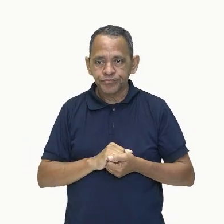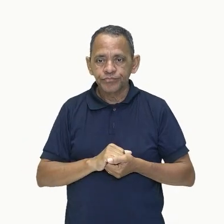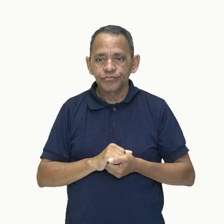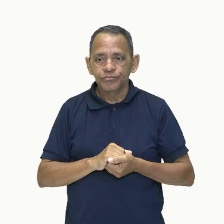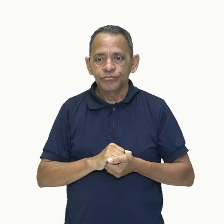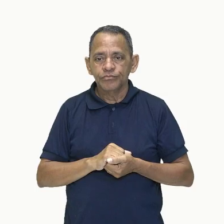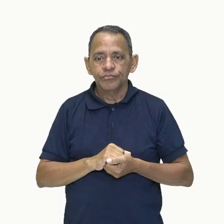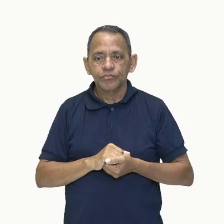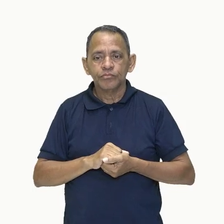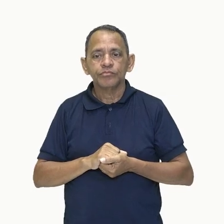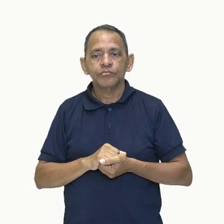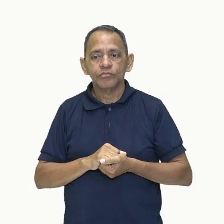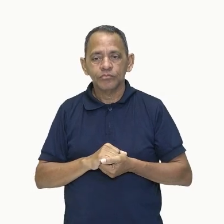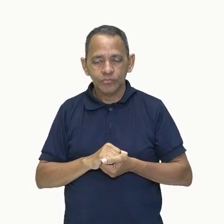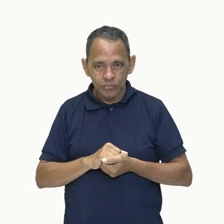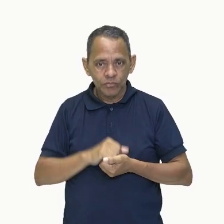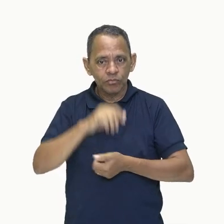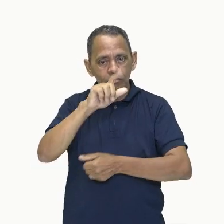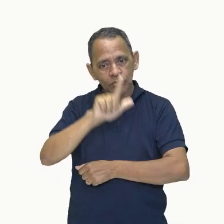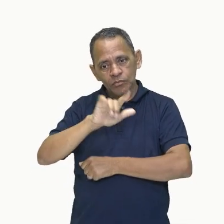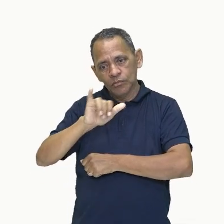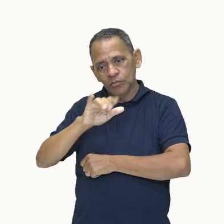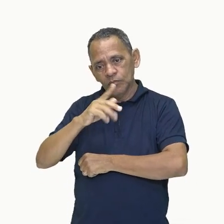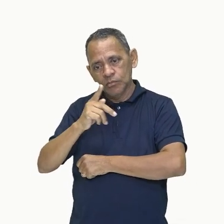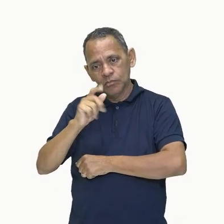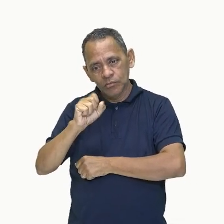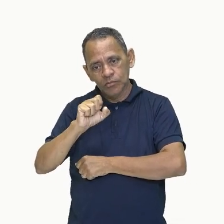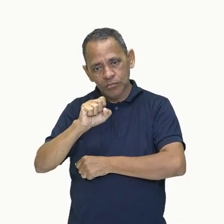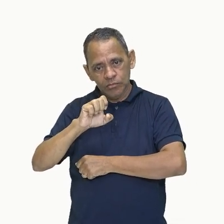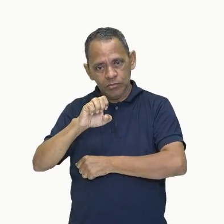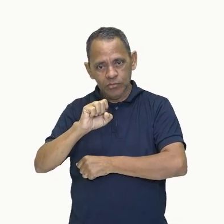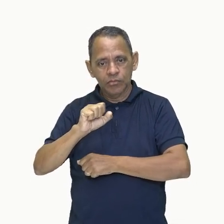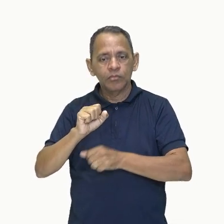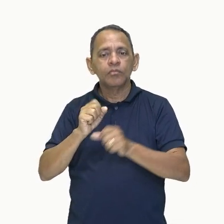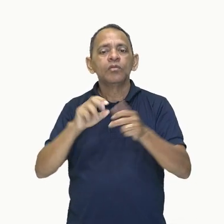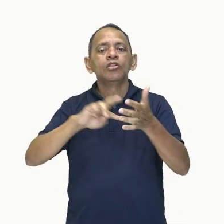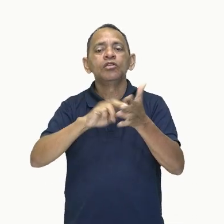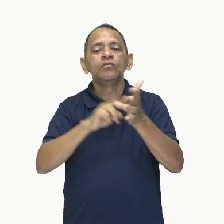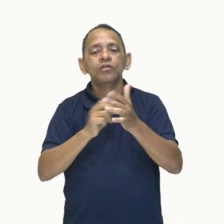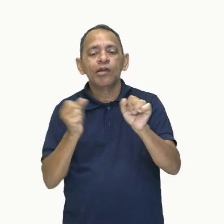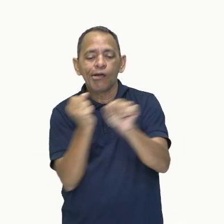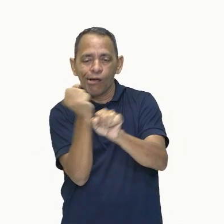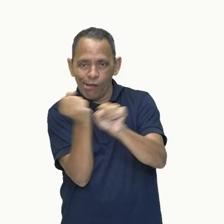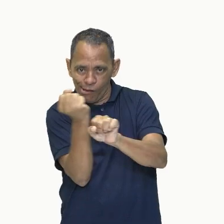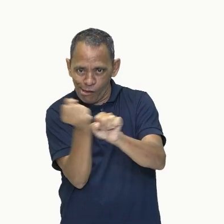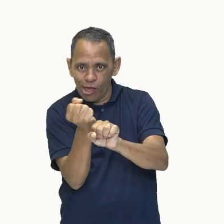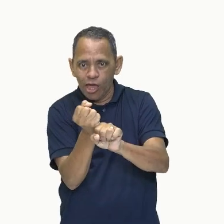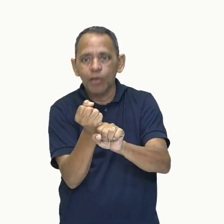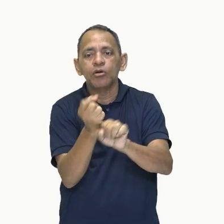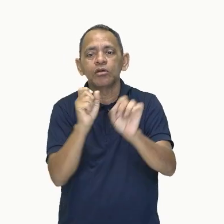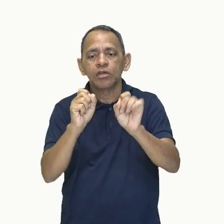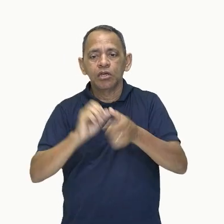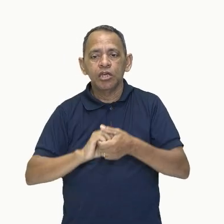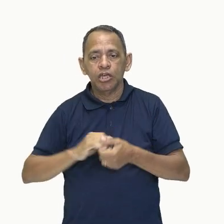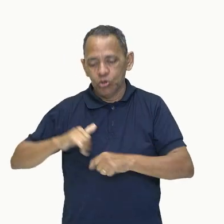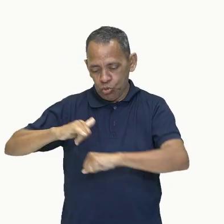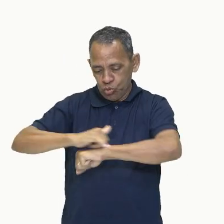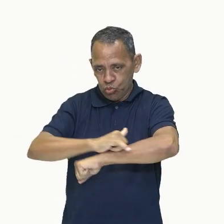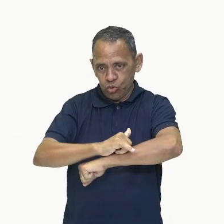lipase significa quebra de gordura, tá? E um exemplo que eu posso dar para